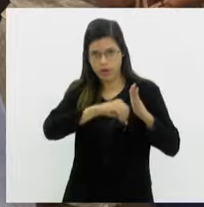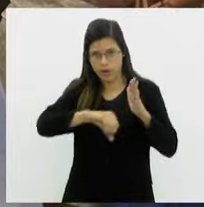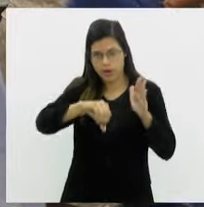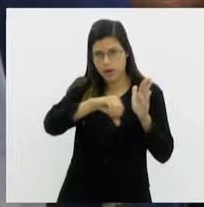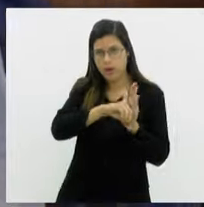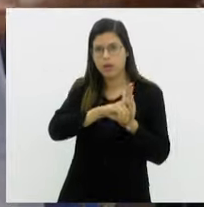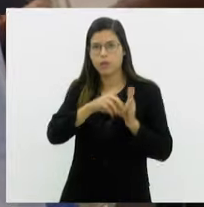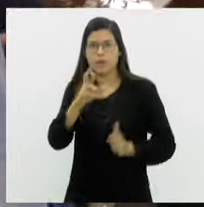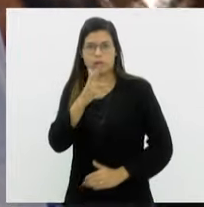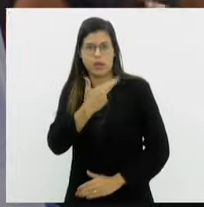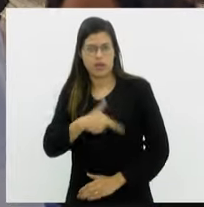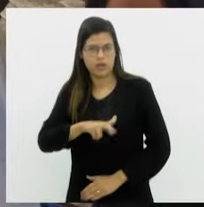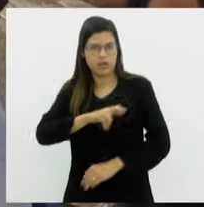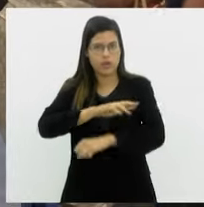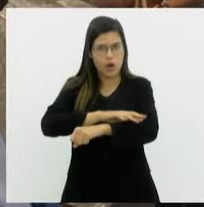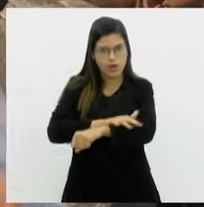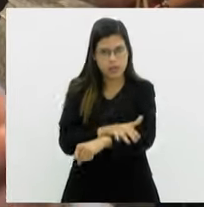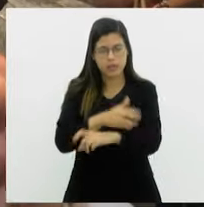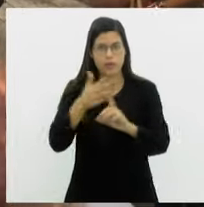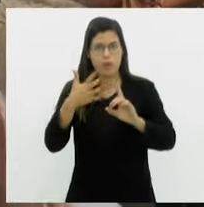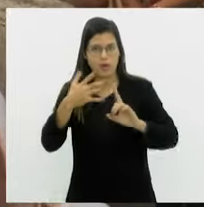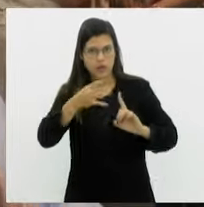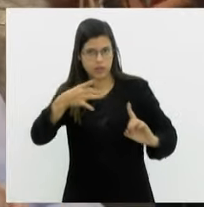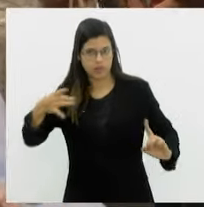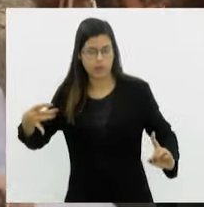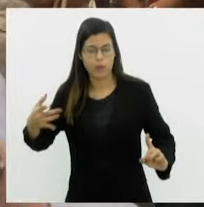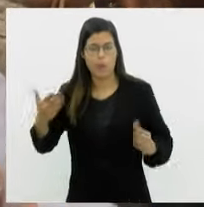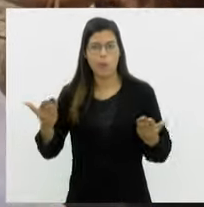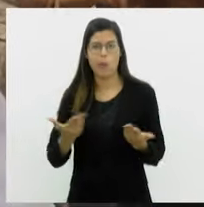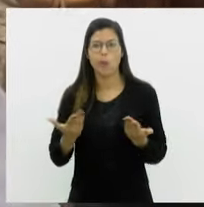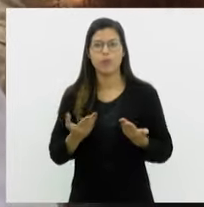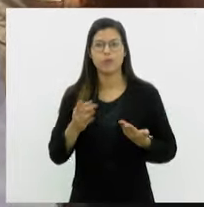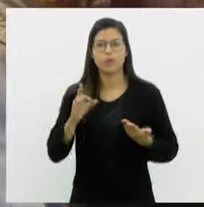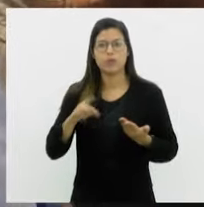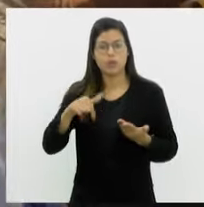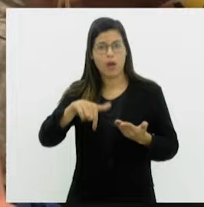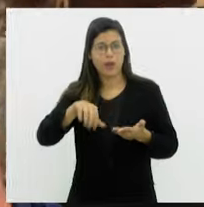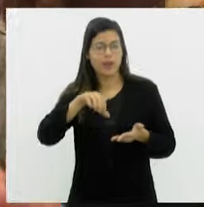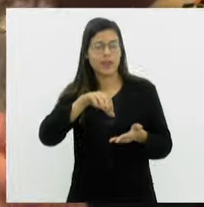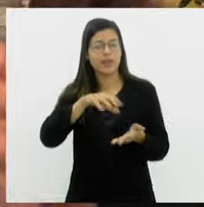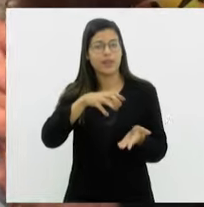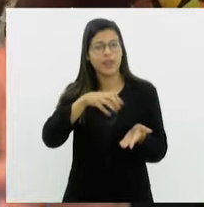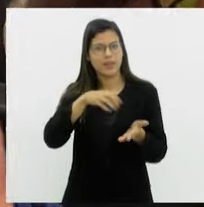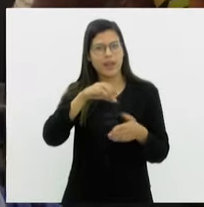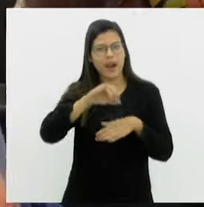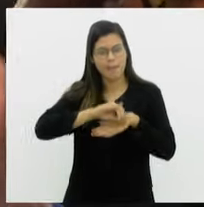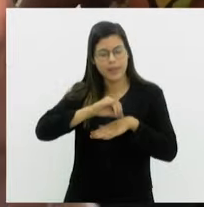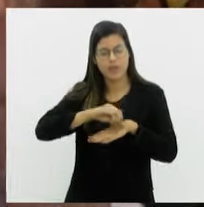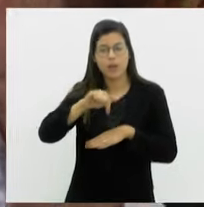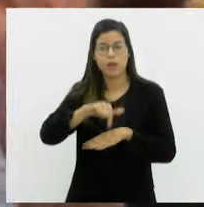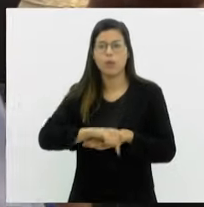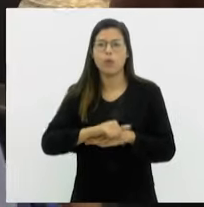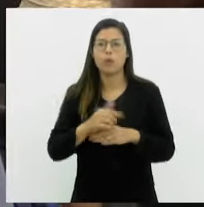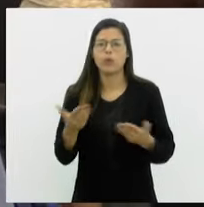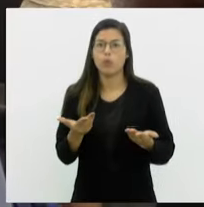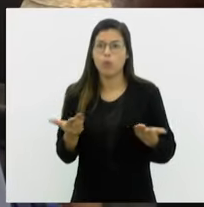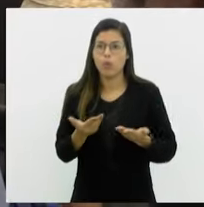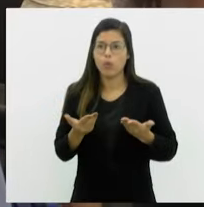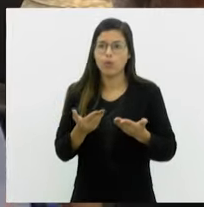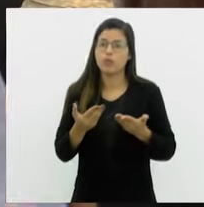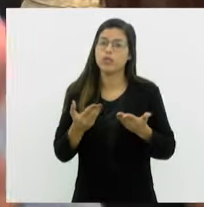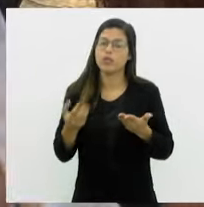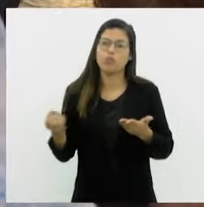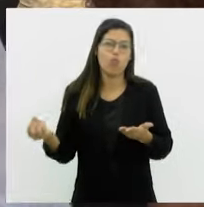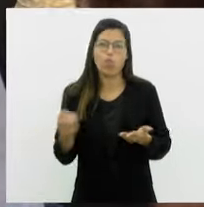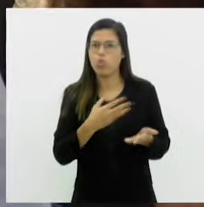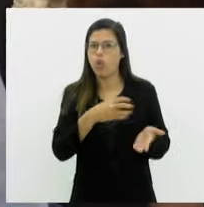intolerância religiosa, o racismo, a LGBTfobia, que hoje só existem na capital, e agora foram anunciados núcleos da